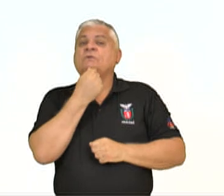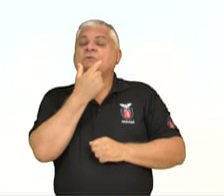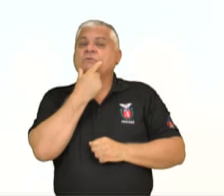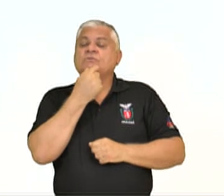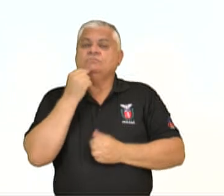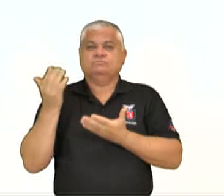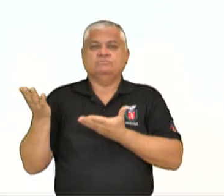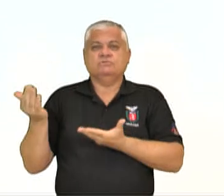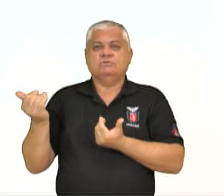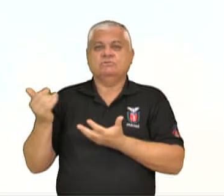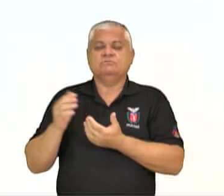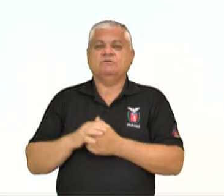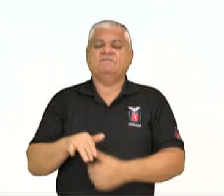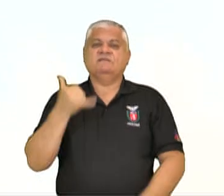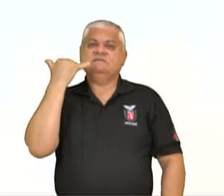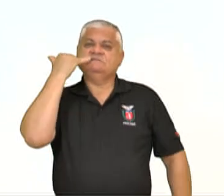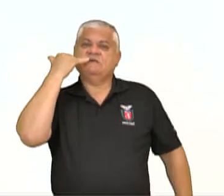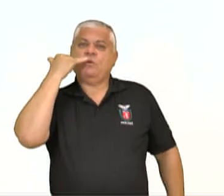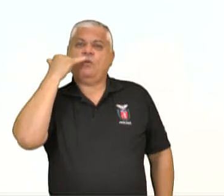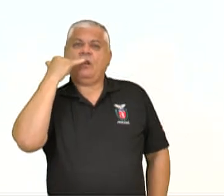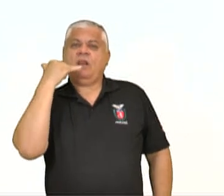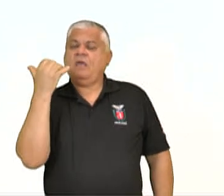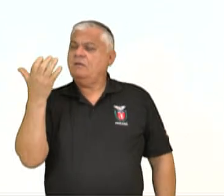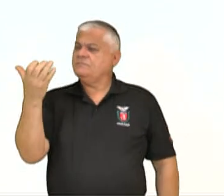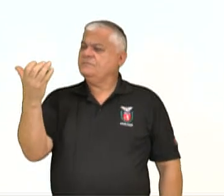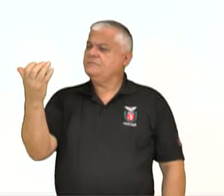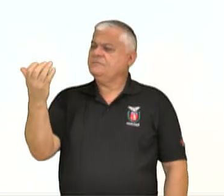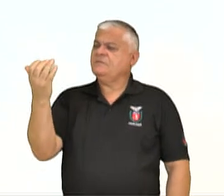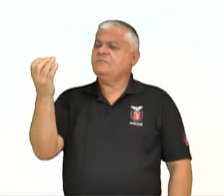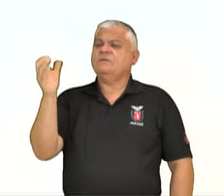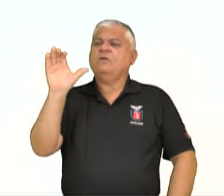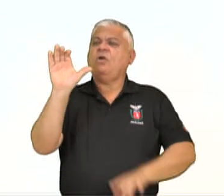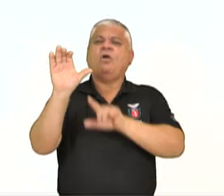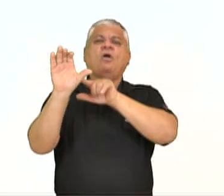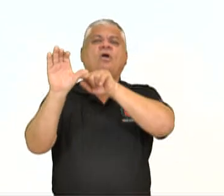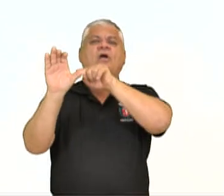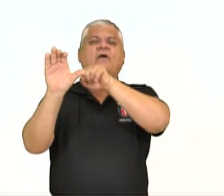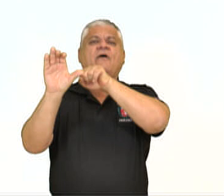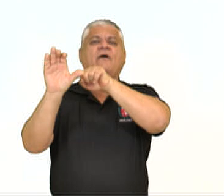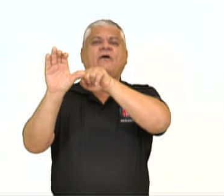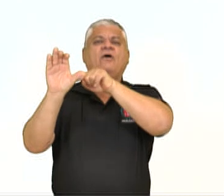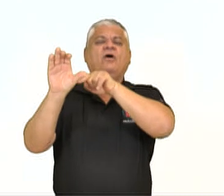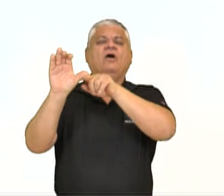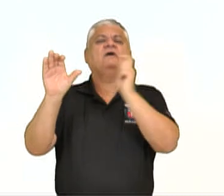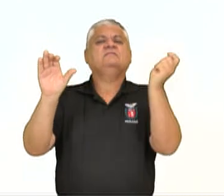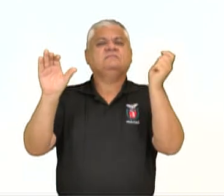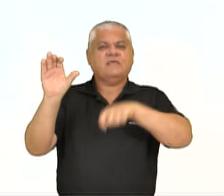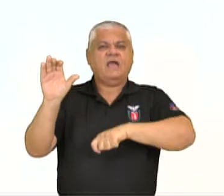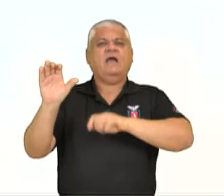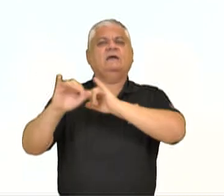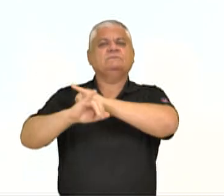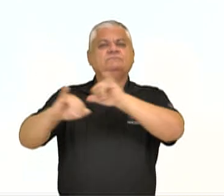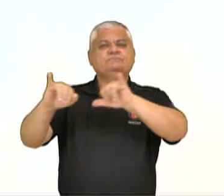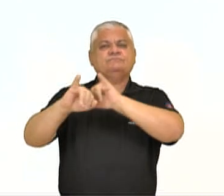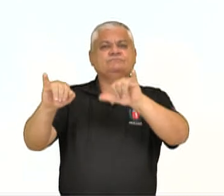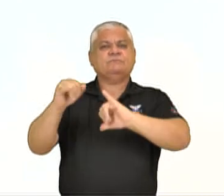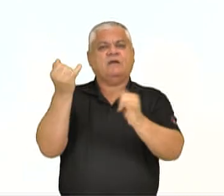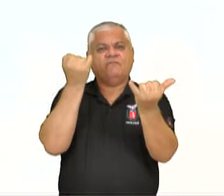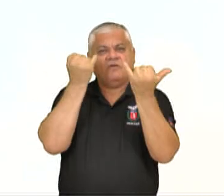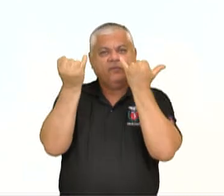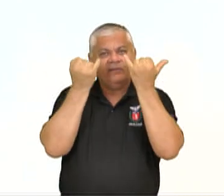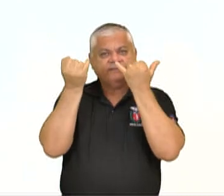um jovem ali com um celular na mão, mostrando que por meio desses equipamentos móveis a gente também consegue ter acesso